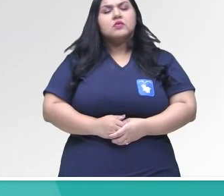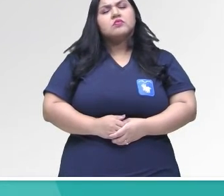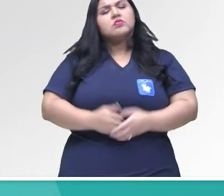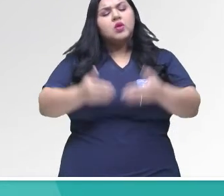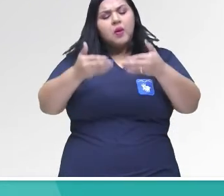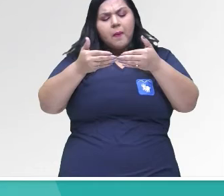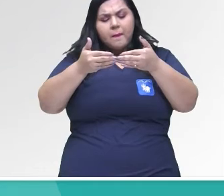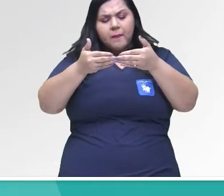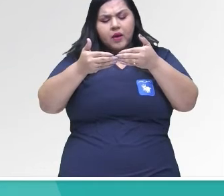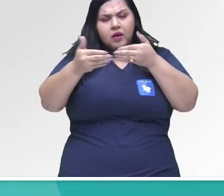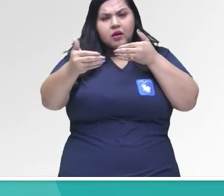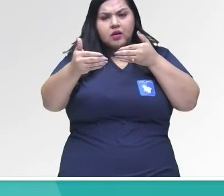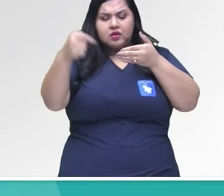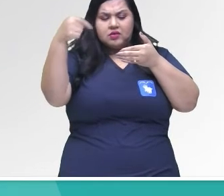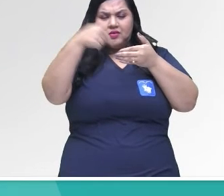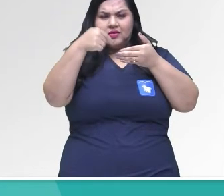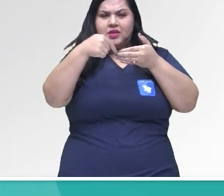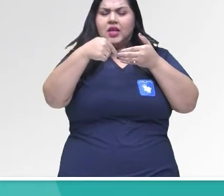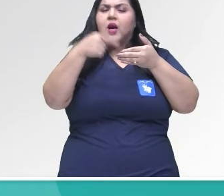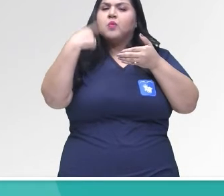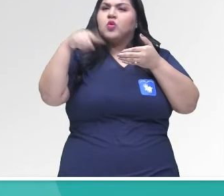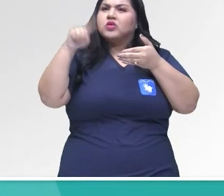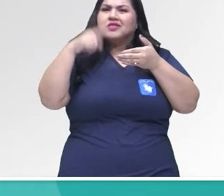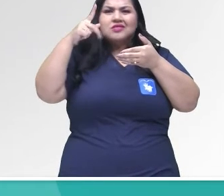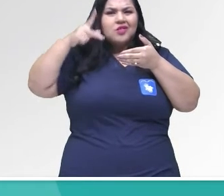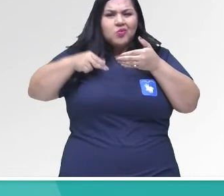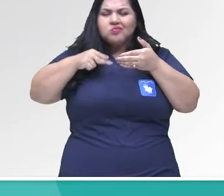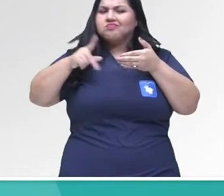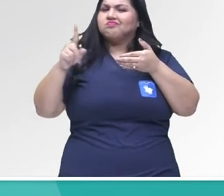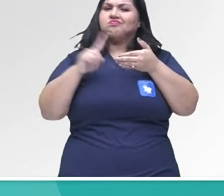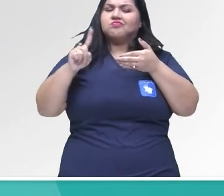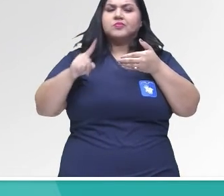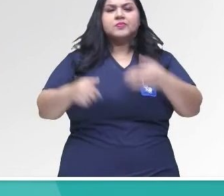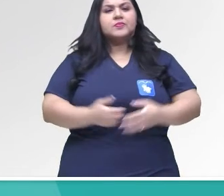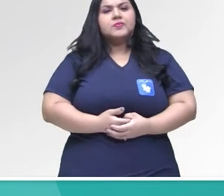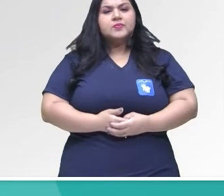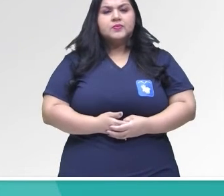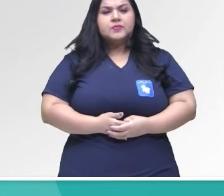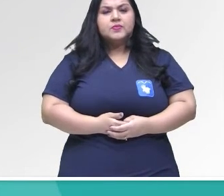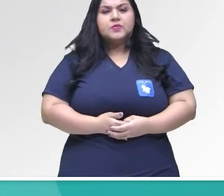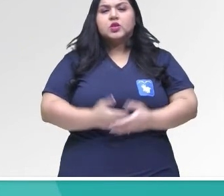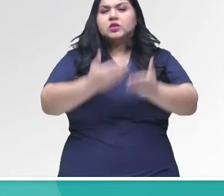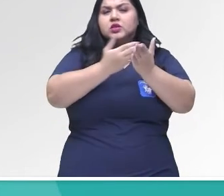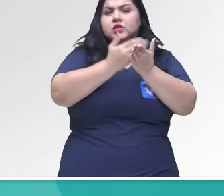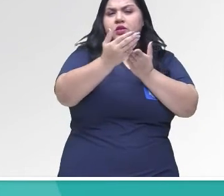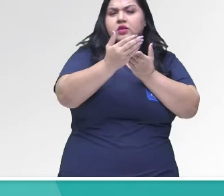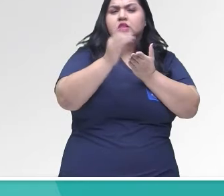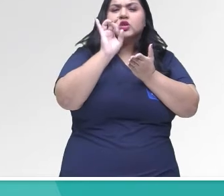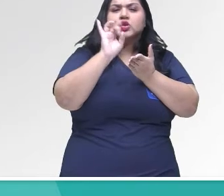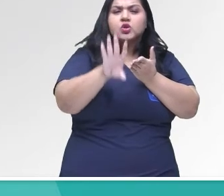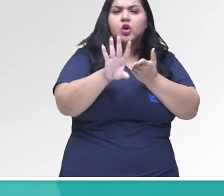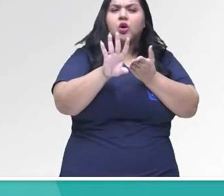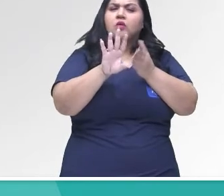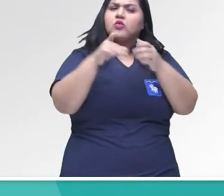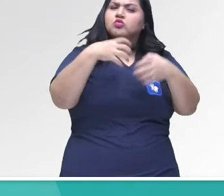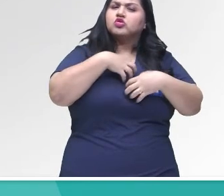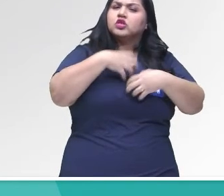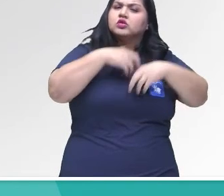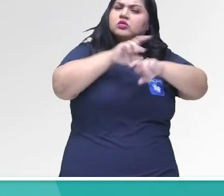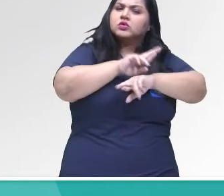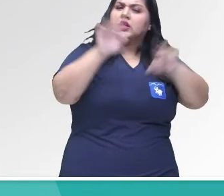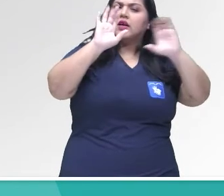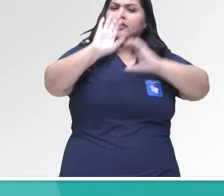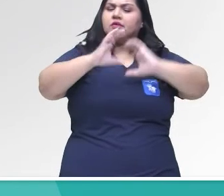partir, a partir daquele momento, a música não será igual. Continuando. No início era apenas uma forma diferente